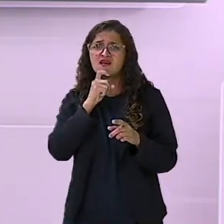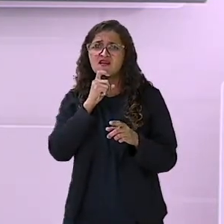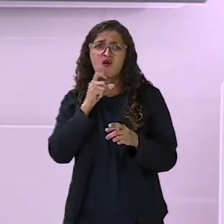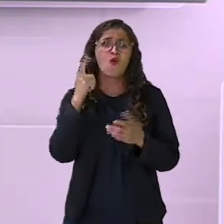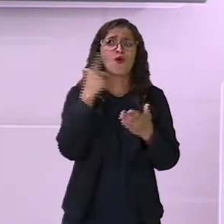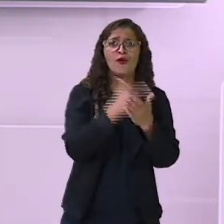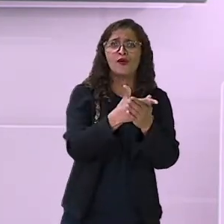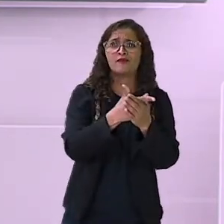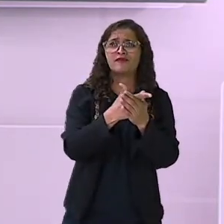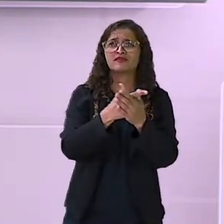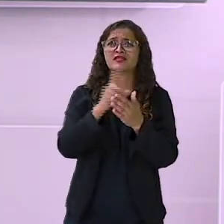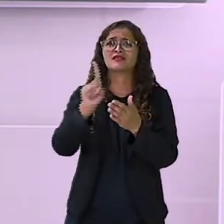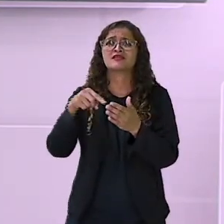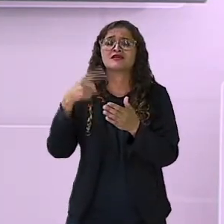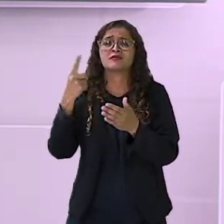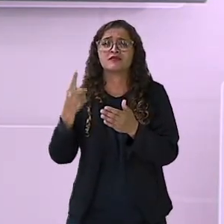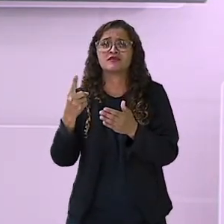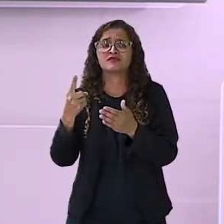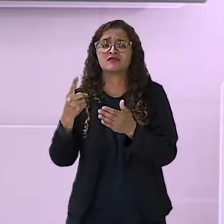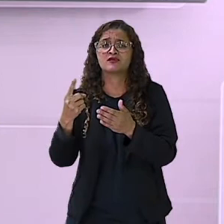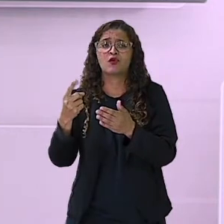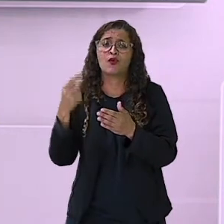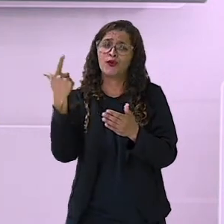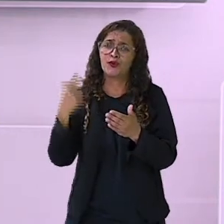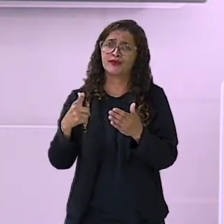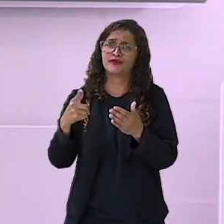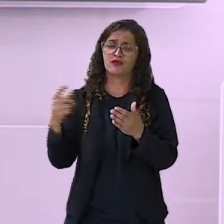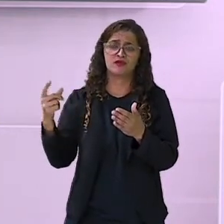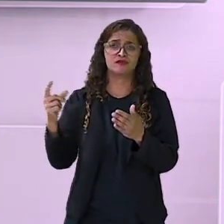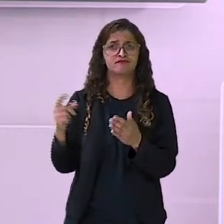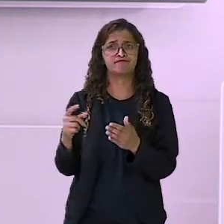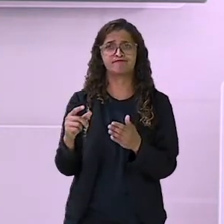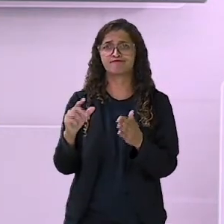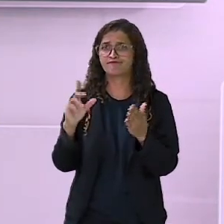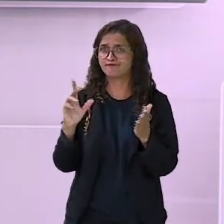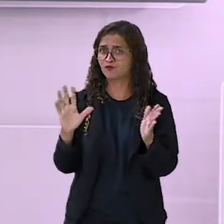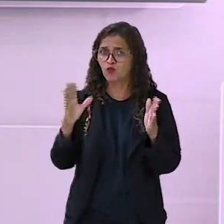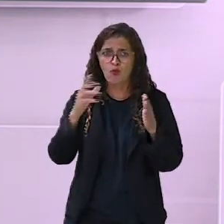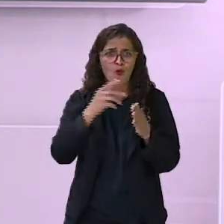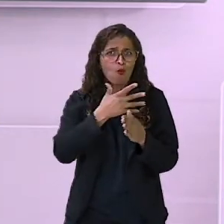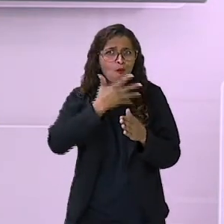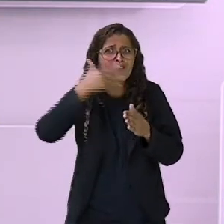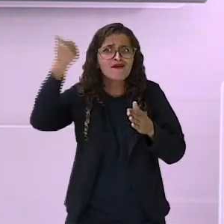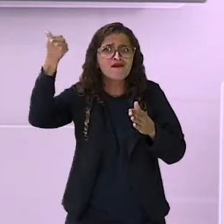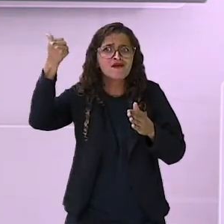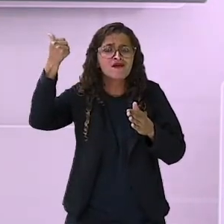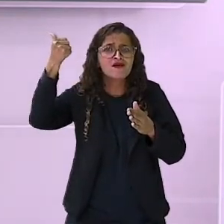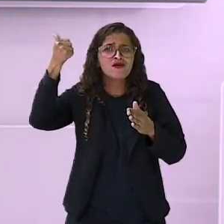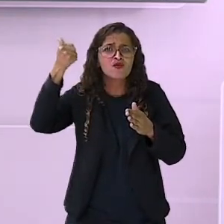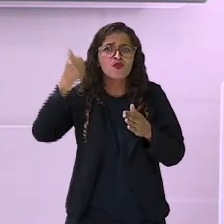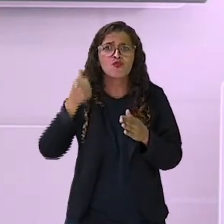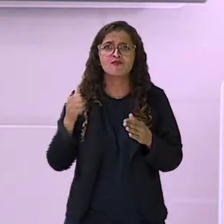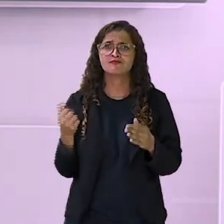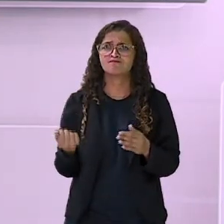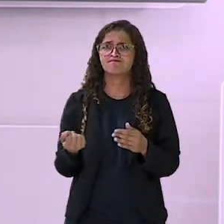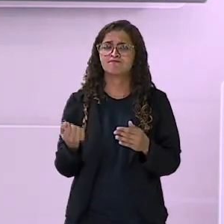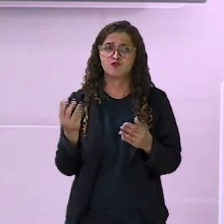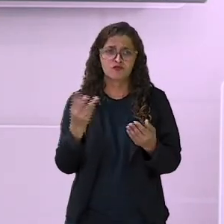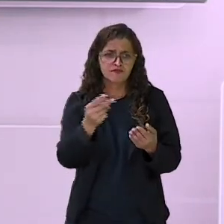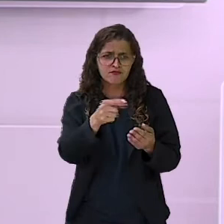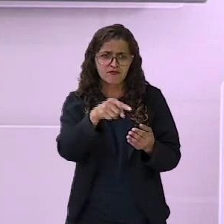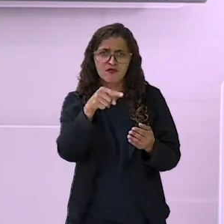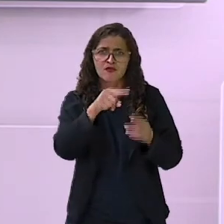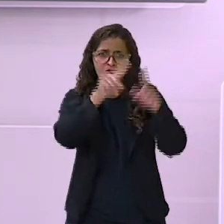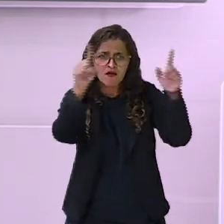que comprar outra, não é mesmo? Nós queremos uma geladeira que eu vou conseguir pagar, que eu vou conseguir utilizar e que ela vai ficar um bom tempo na